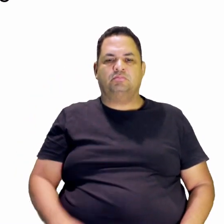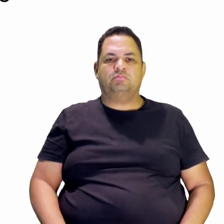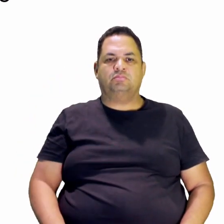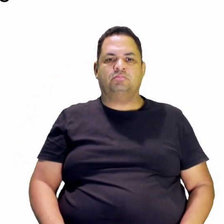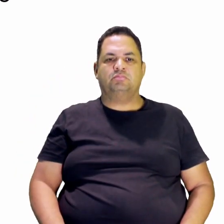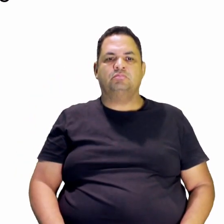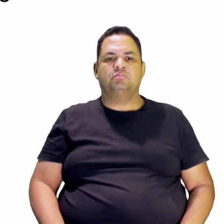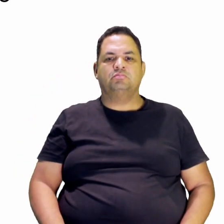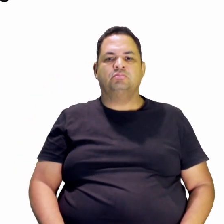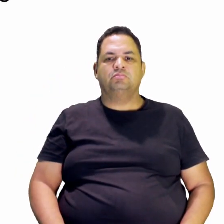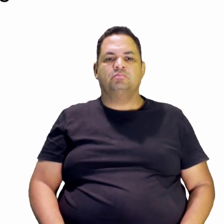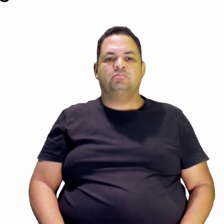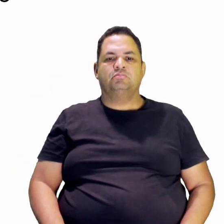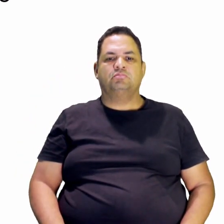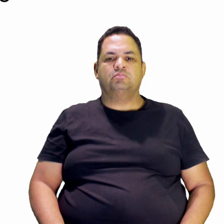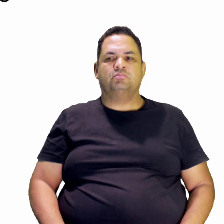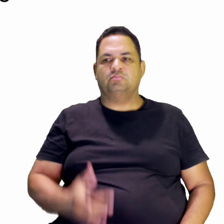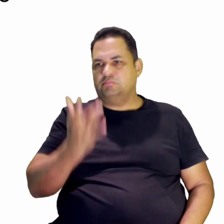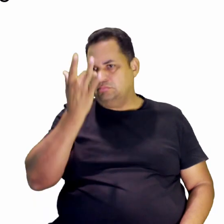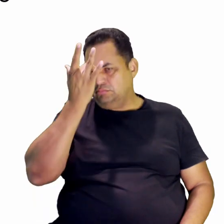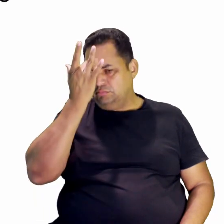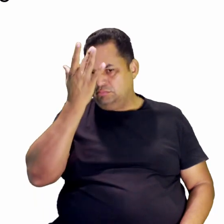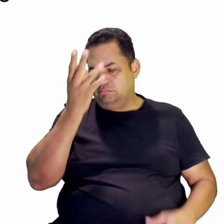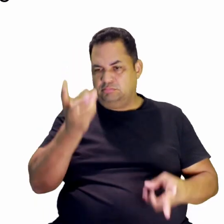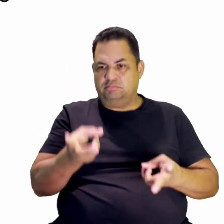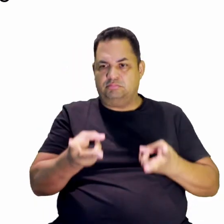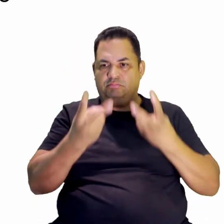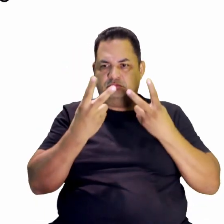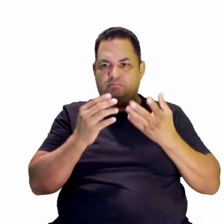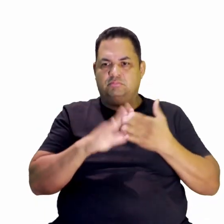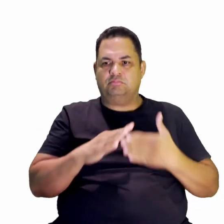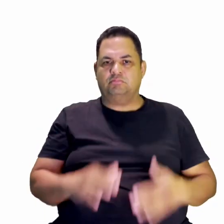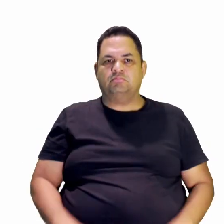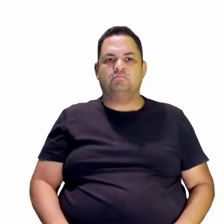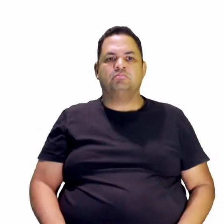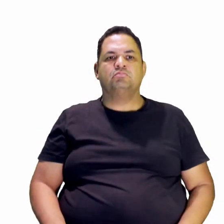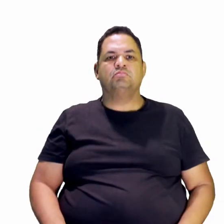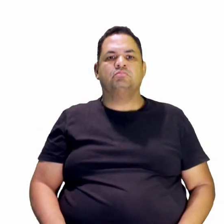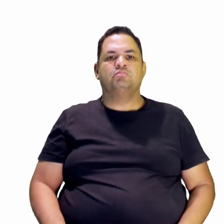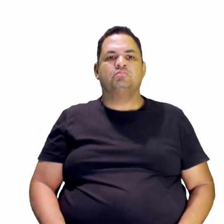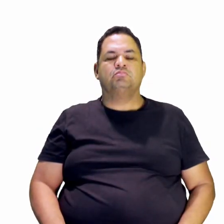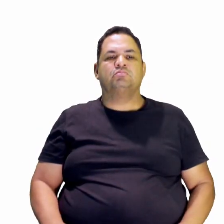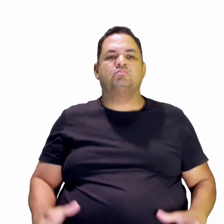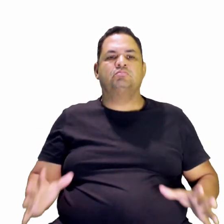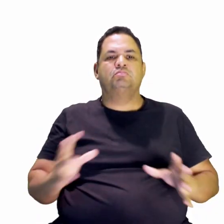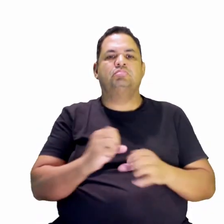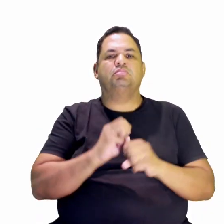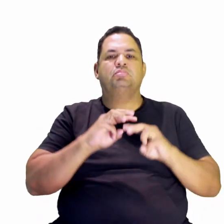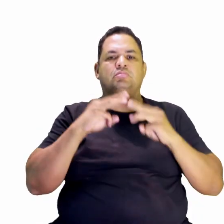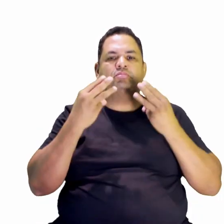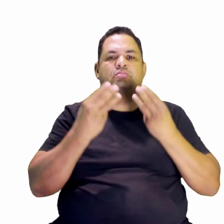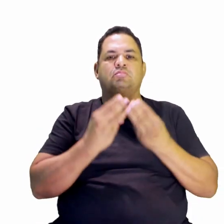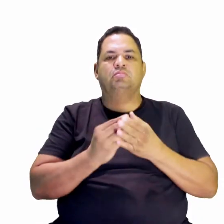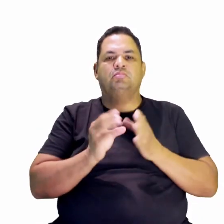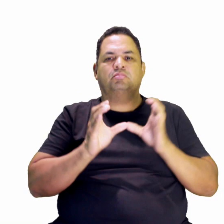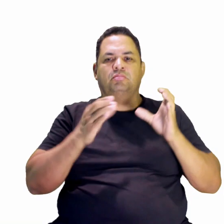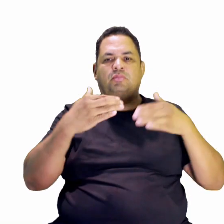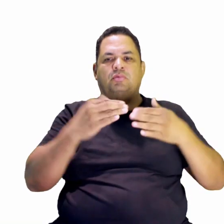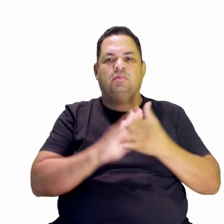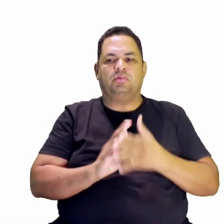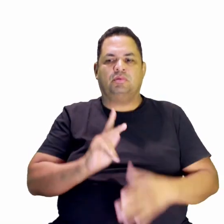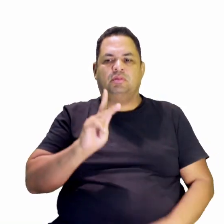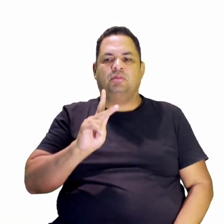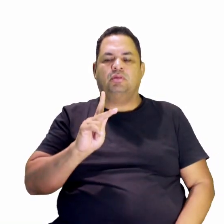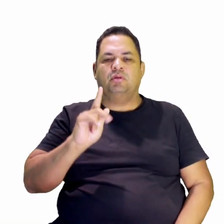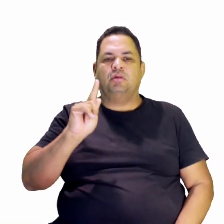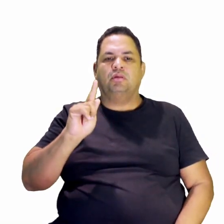né? Então fica fácil de você perceber isso aí. Vou calcular a massa do bloco em